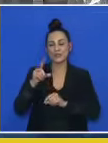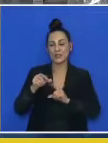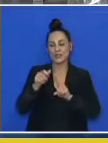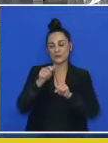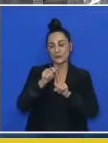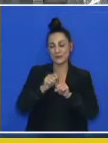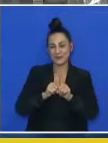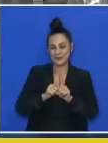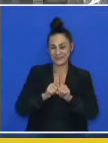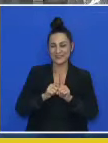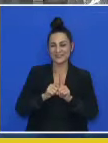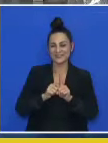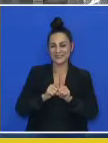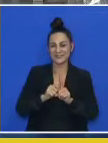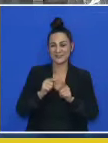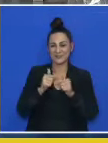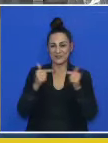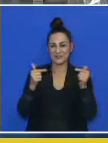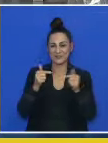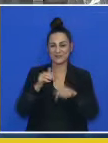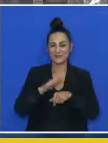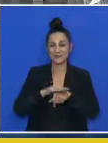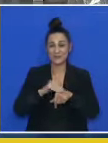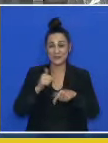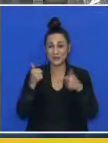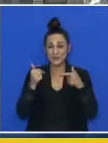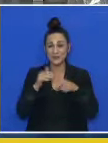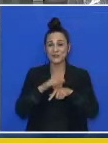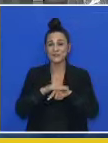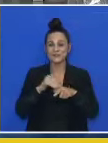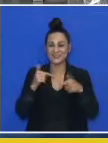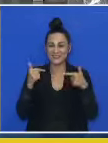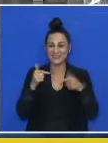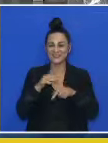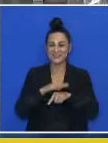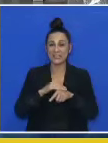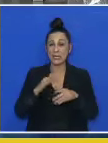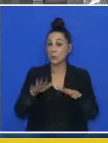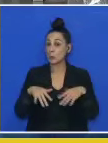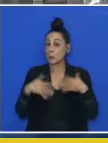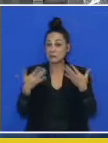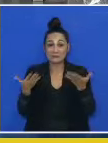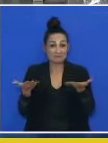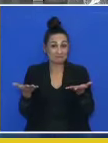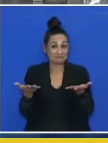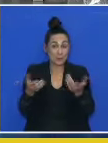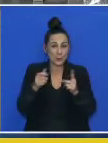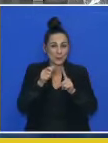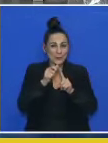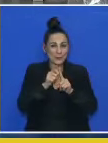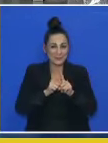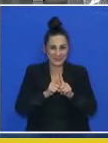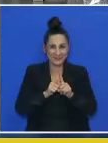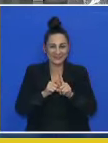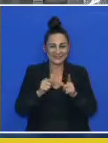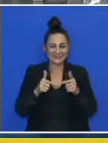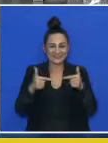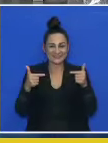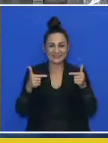Sorteio do mês da sorte. Vem sorte, vem sorte, vem sorte. Qual será o mês da